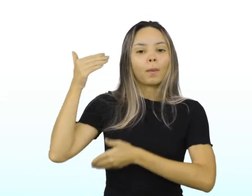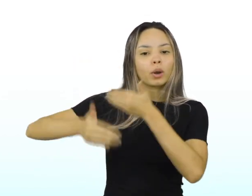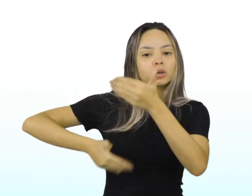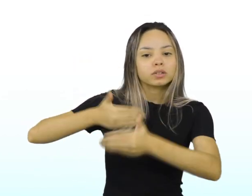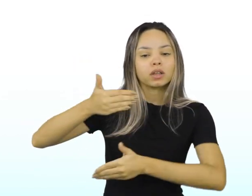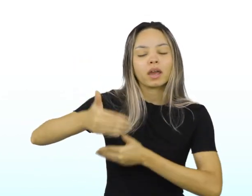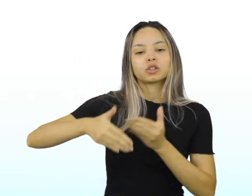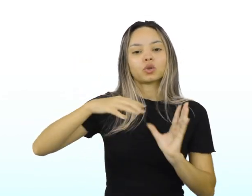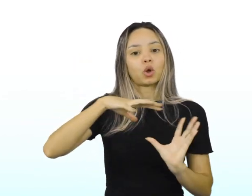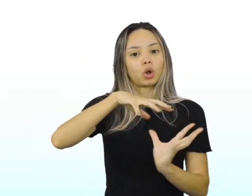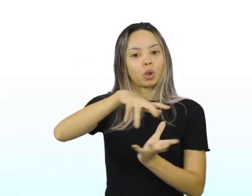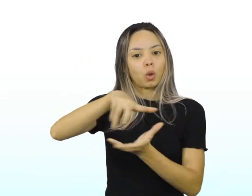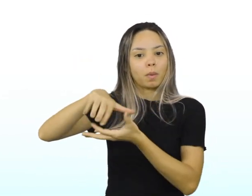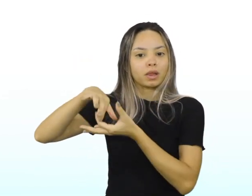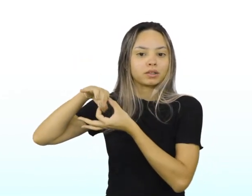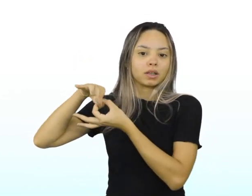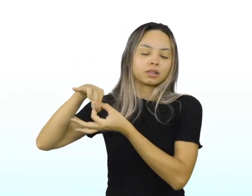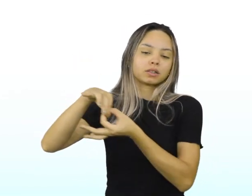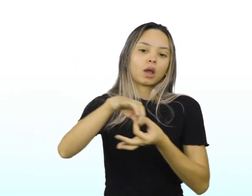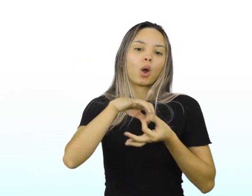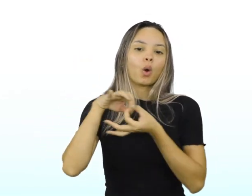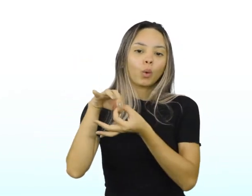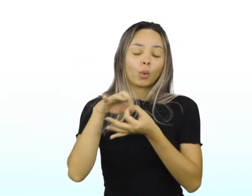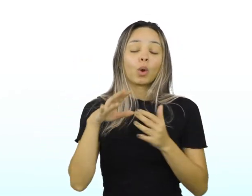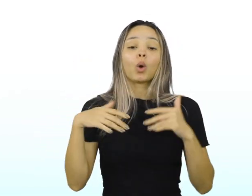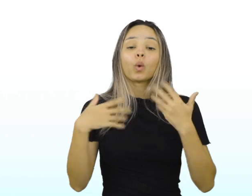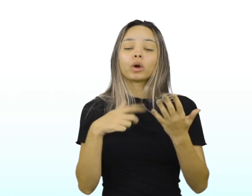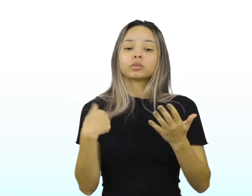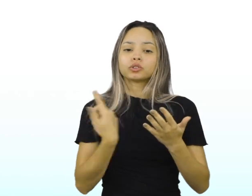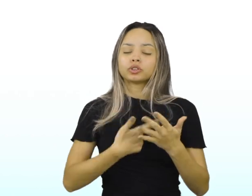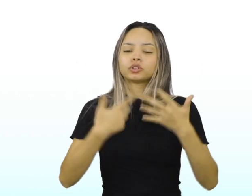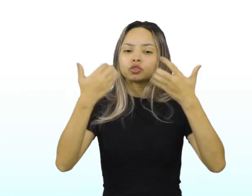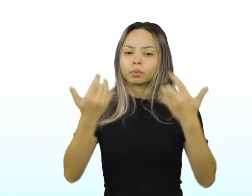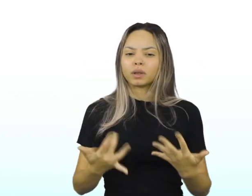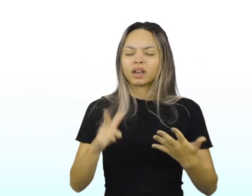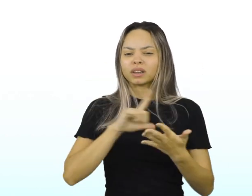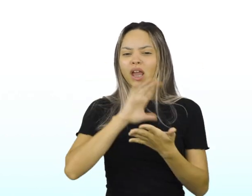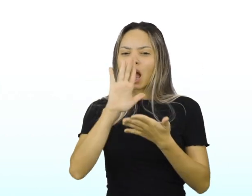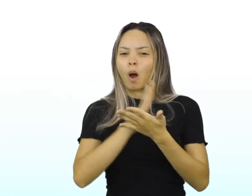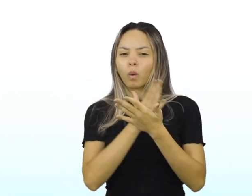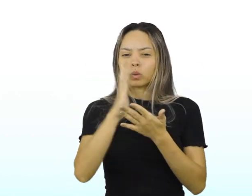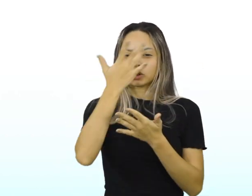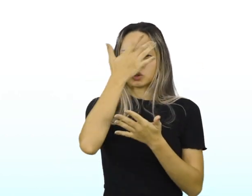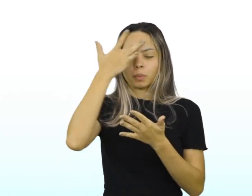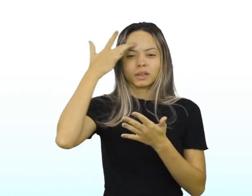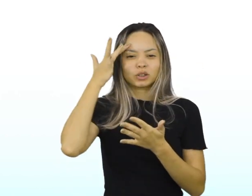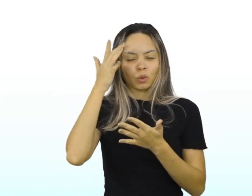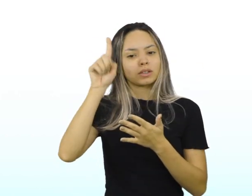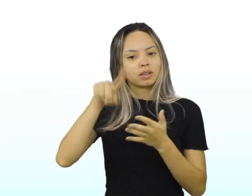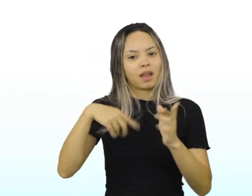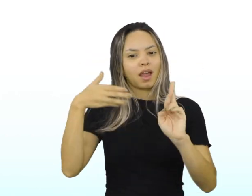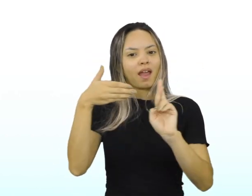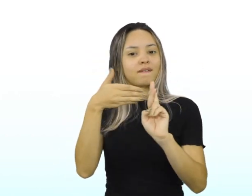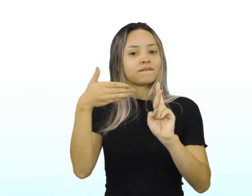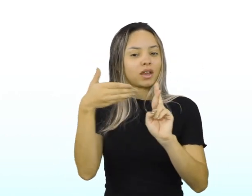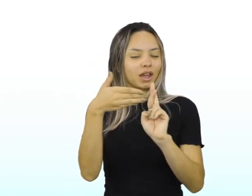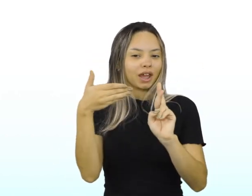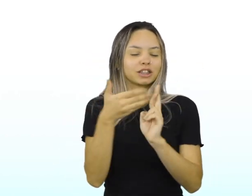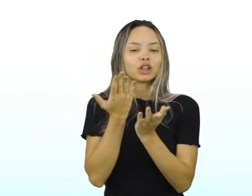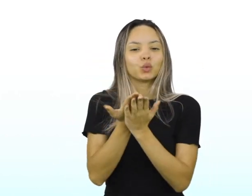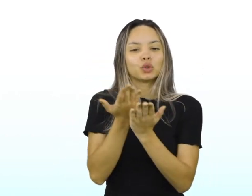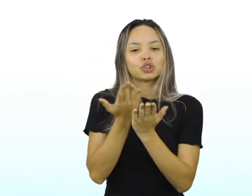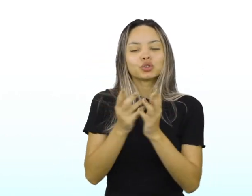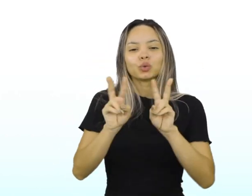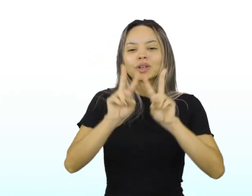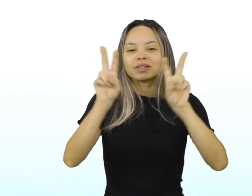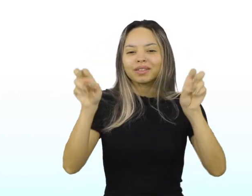de globalização. Quando a gente fala em globalização, tem sempre algumas pessoas que consideramos assim referência no